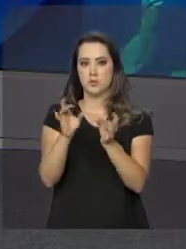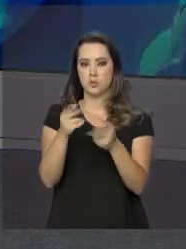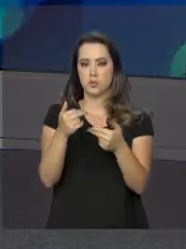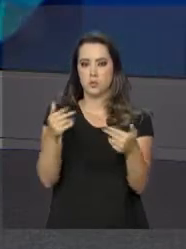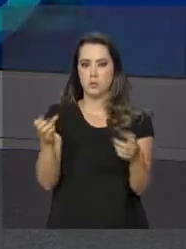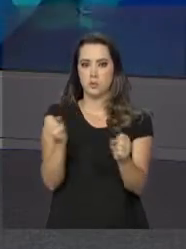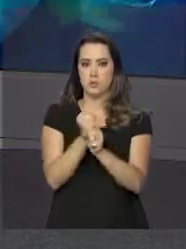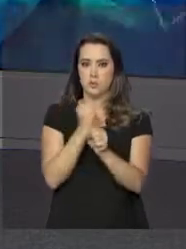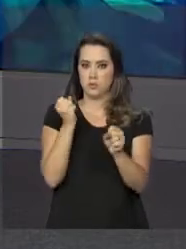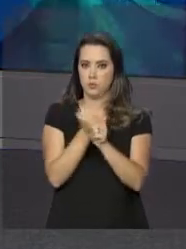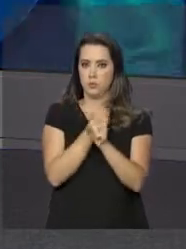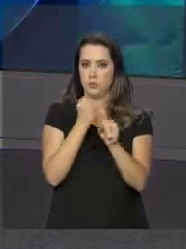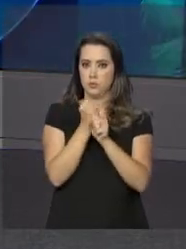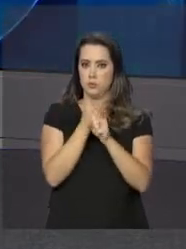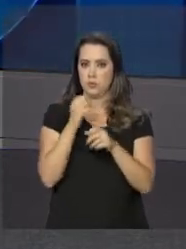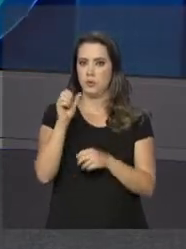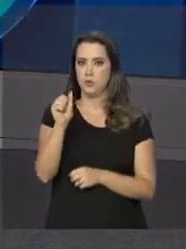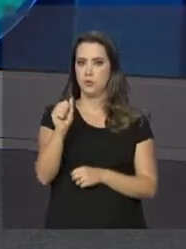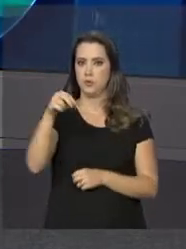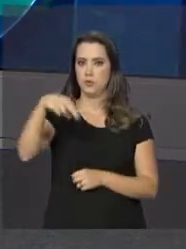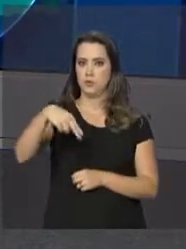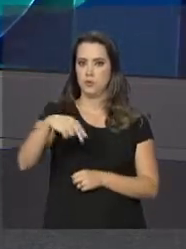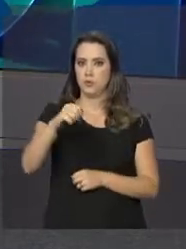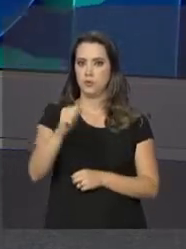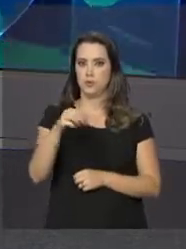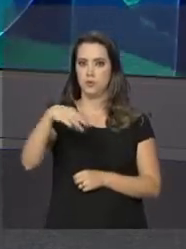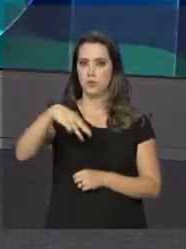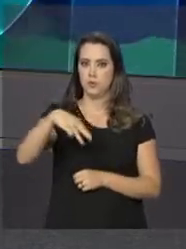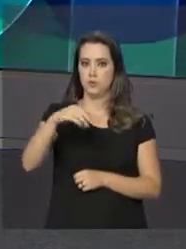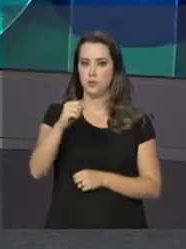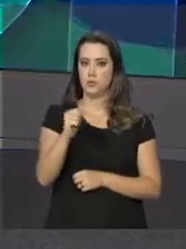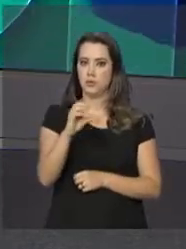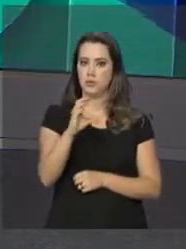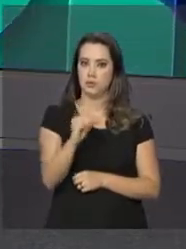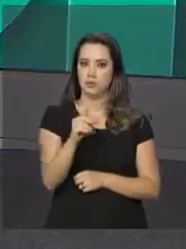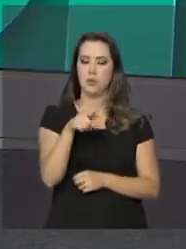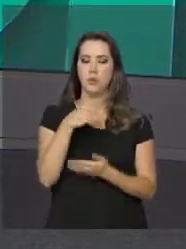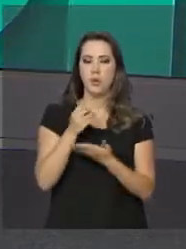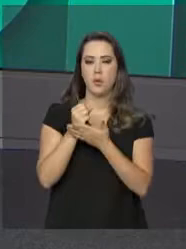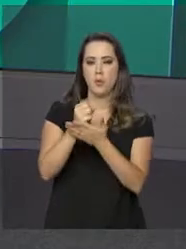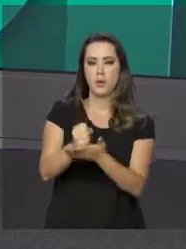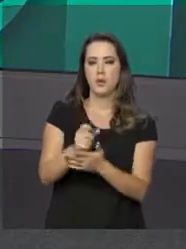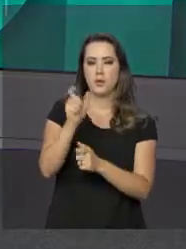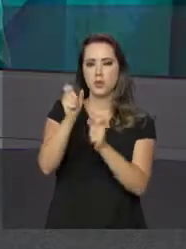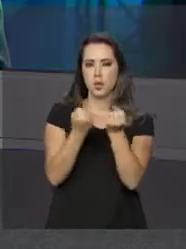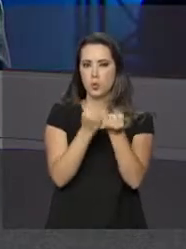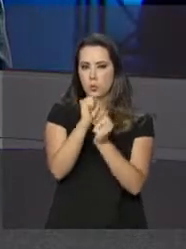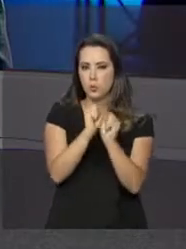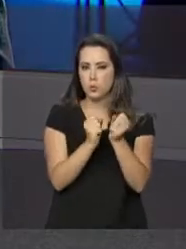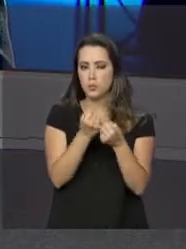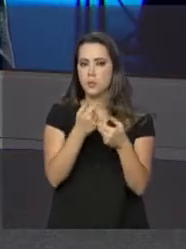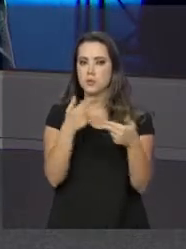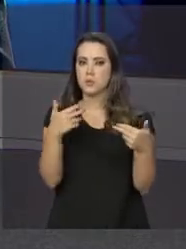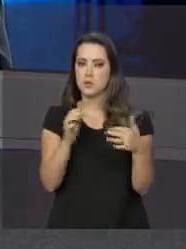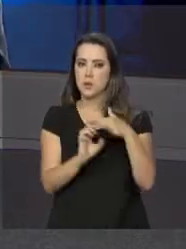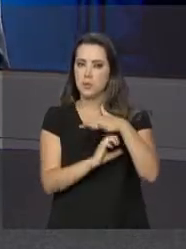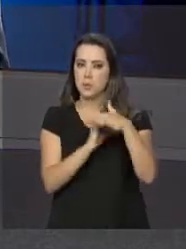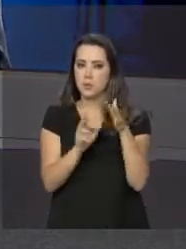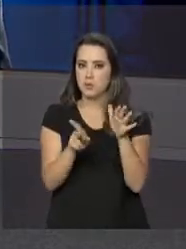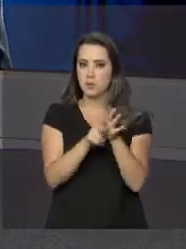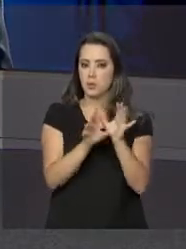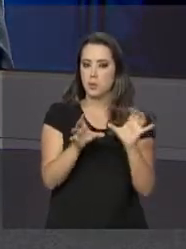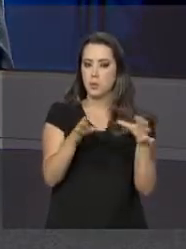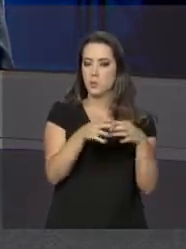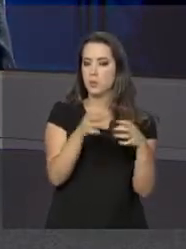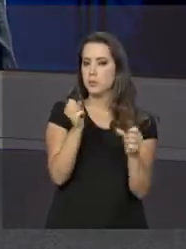anamaco o evento homenageia fabricantes e atacadistas do setor ao vivo de lá o repórter pablo mundim tem mais